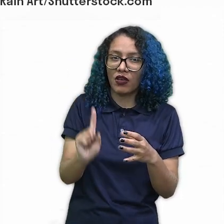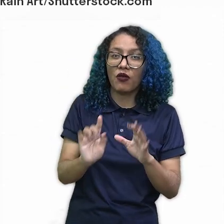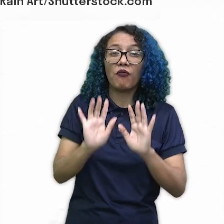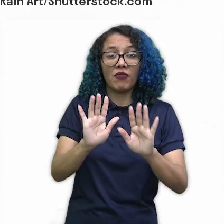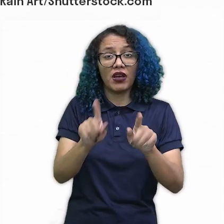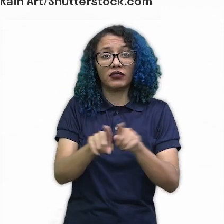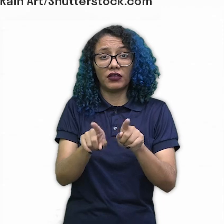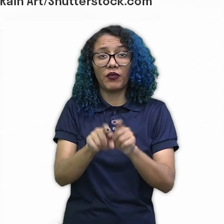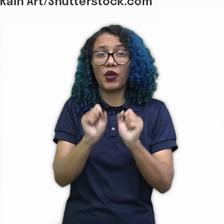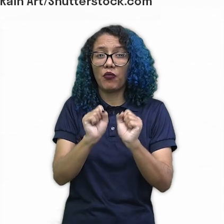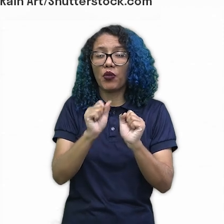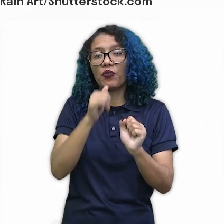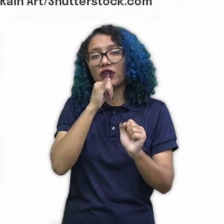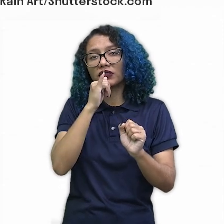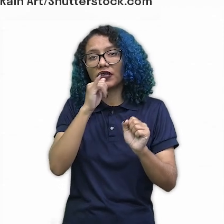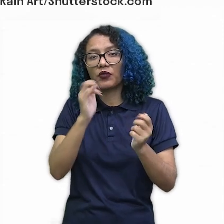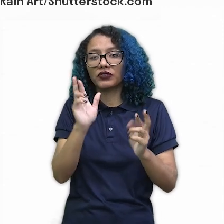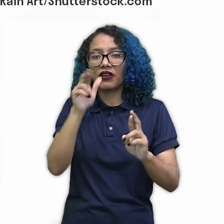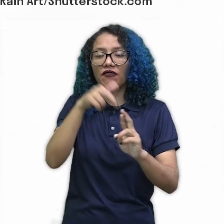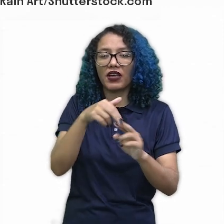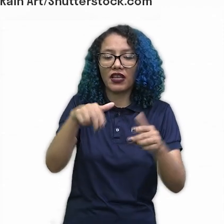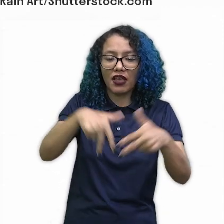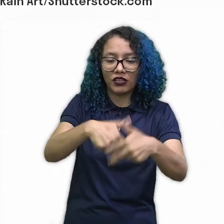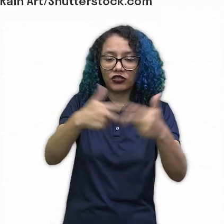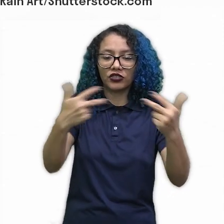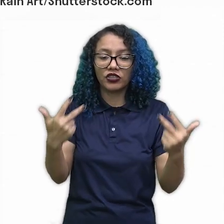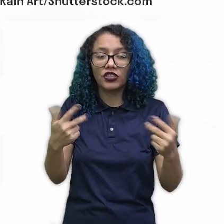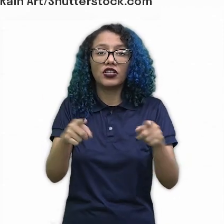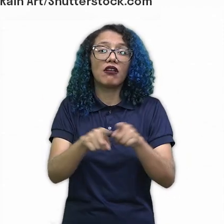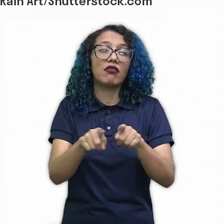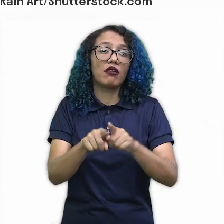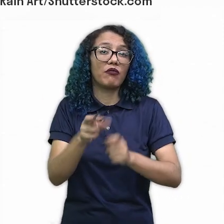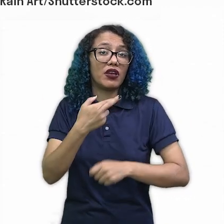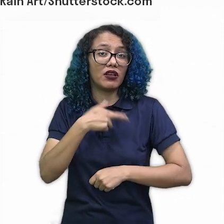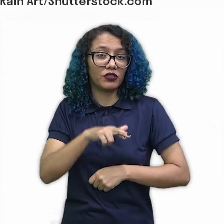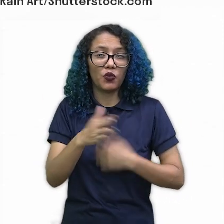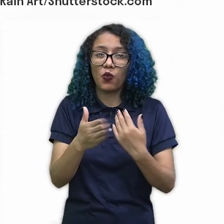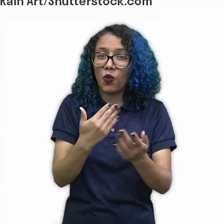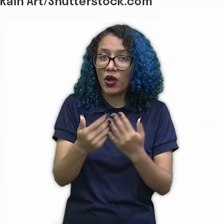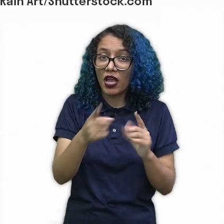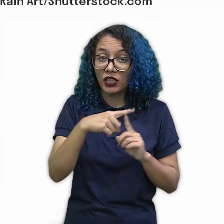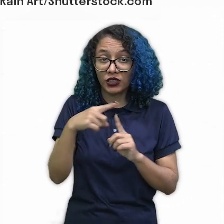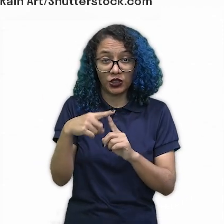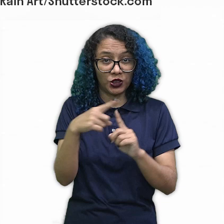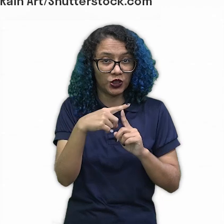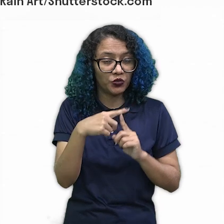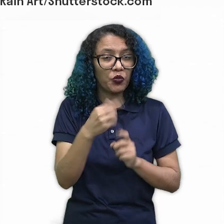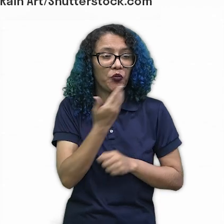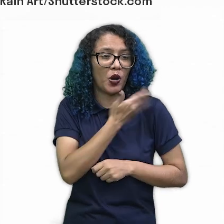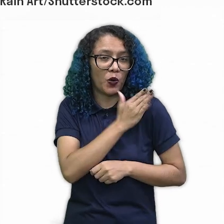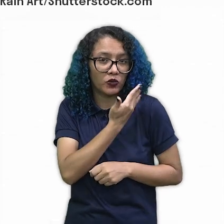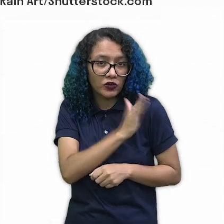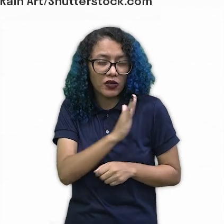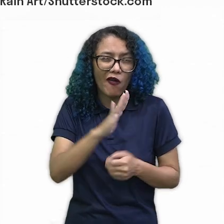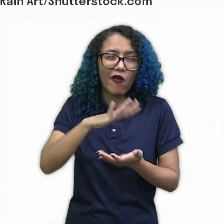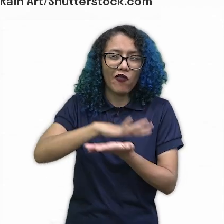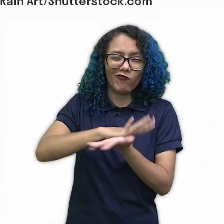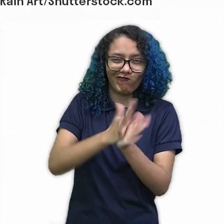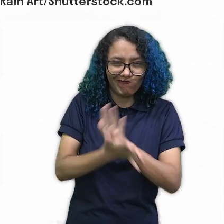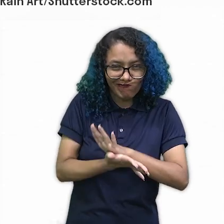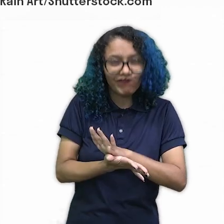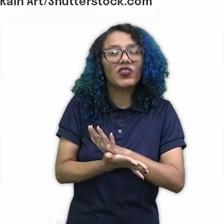mas tem também a etnia, a religião. Então qualquer tipo de preconceito e discriminação, né, você